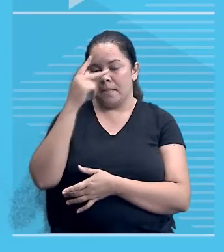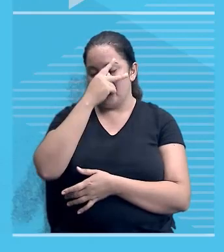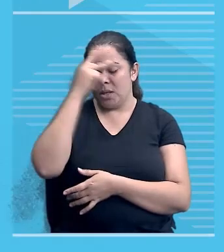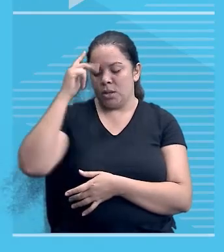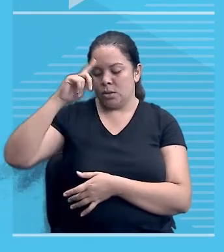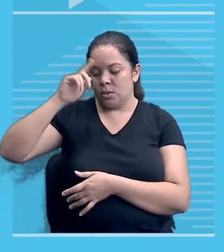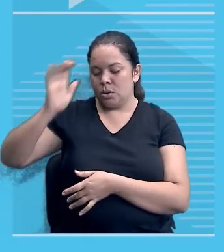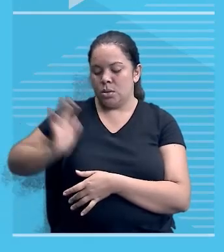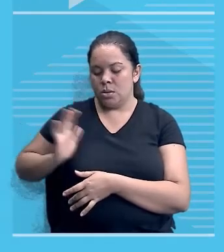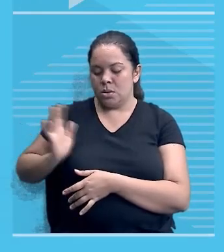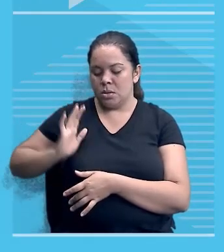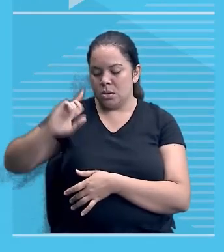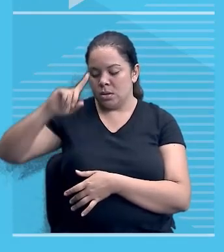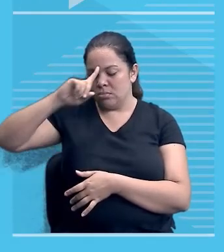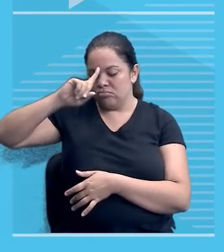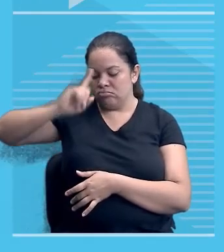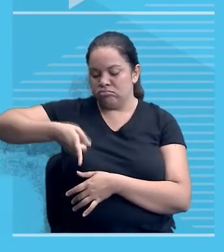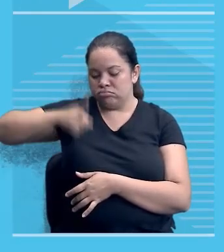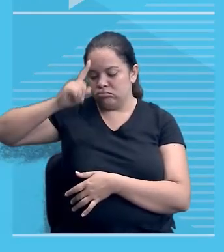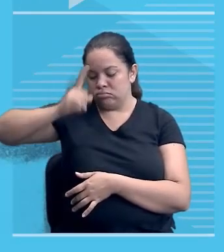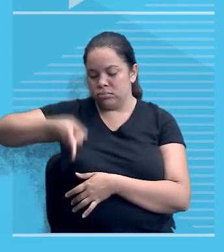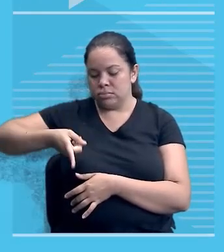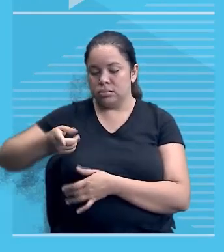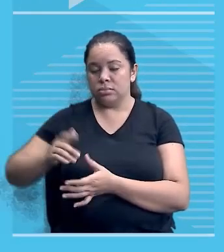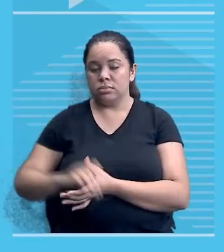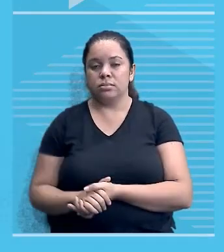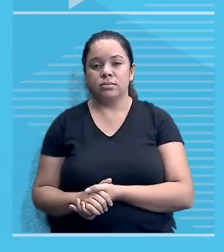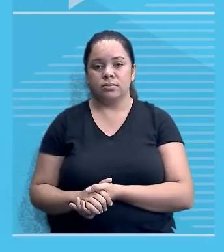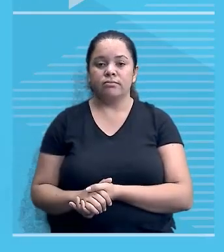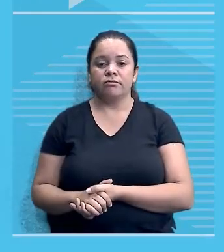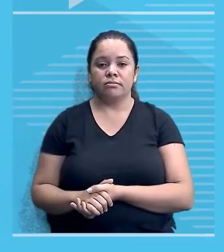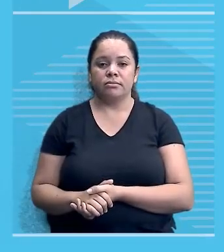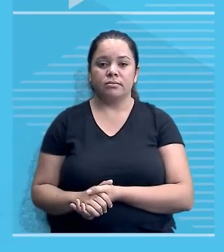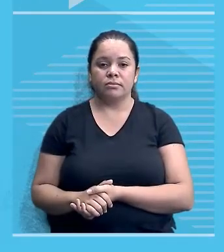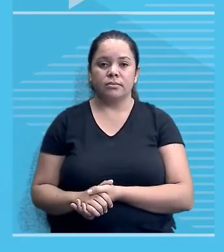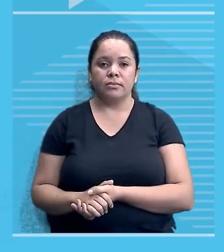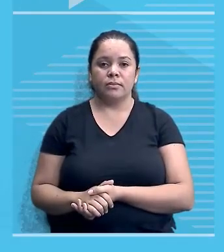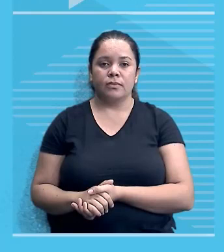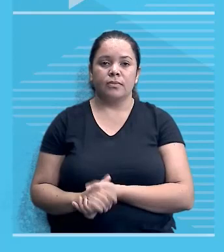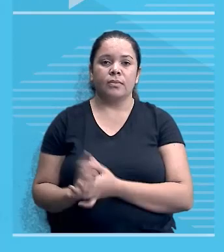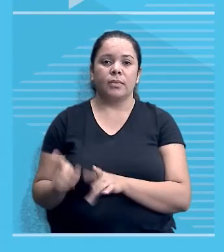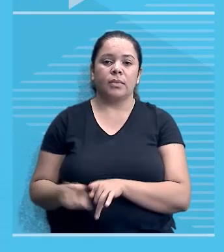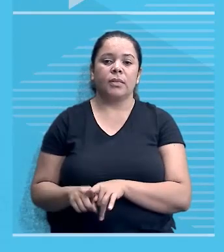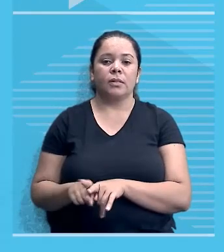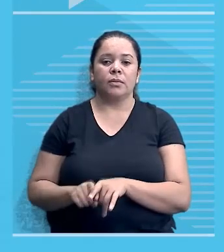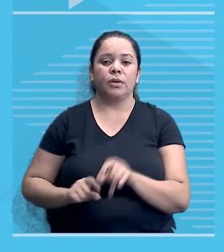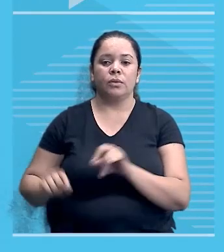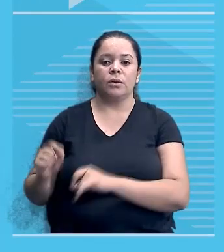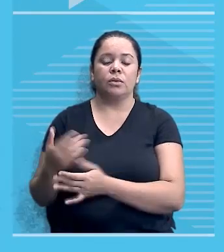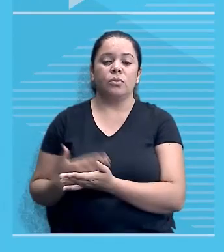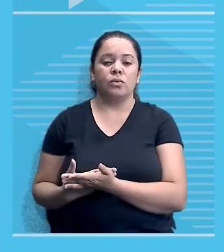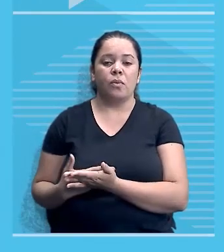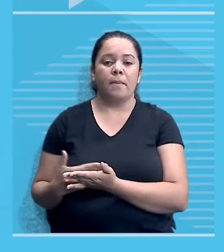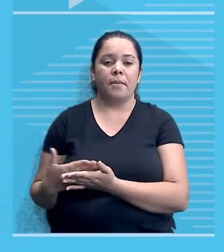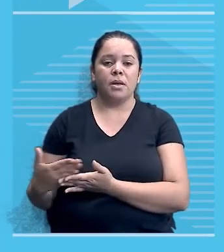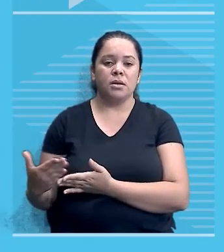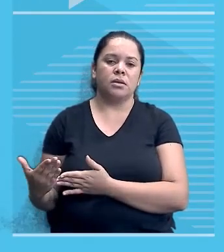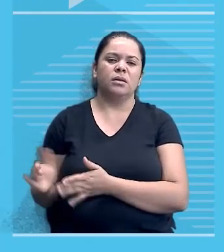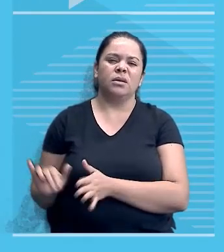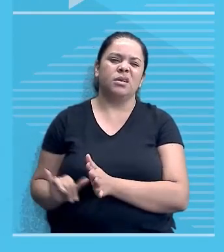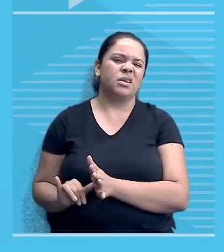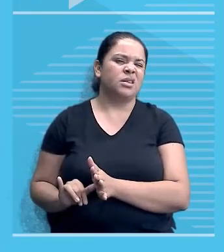pessoas abastadas e o outro ponto é exatamente a mecanização agrícola tá